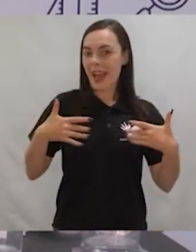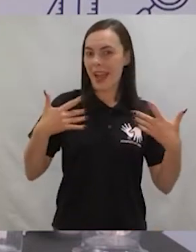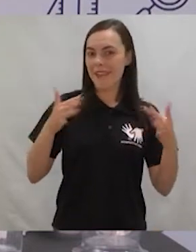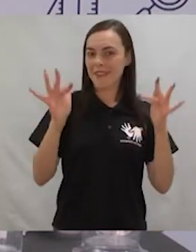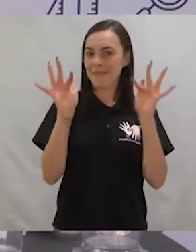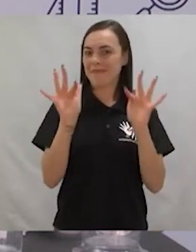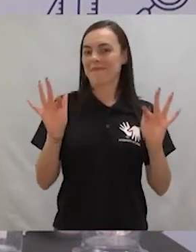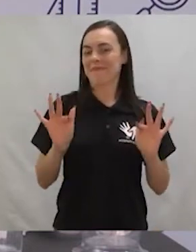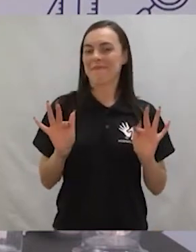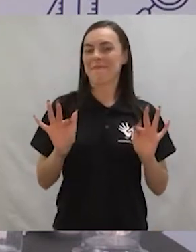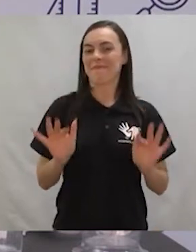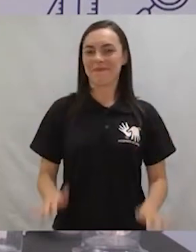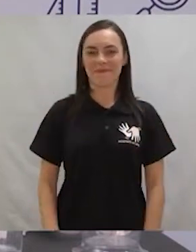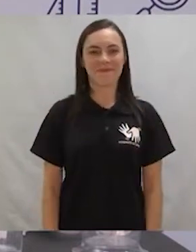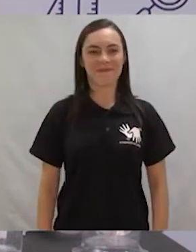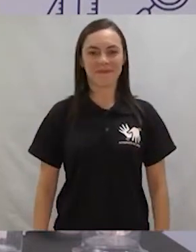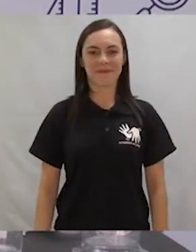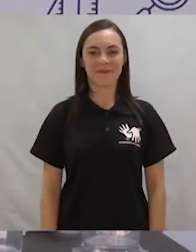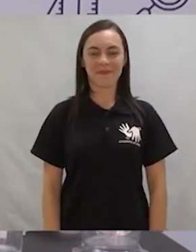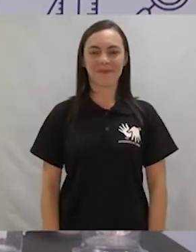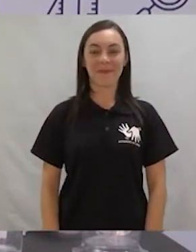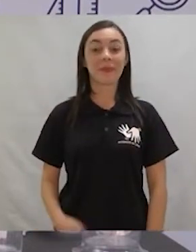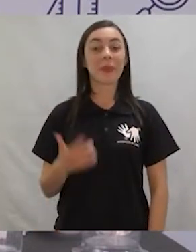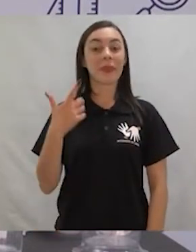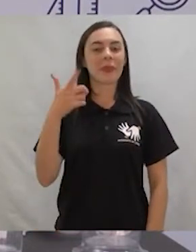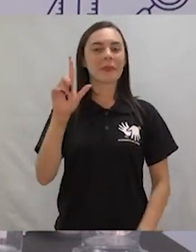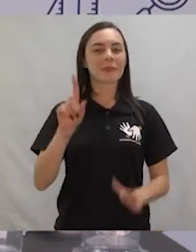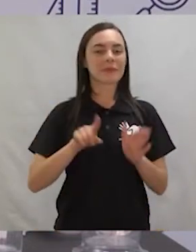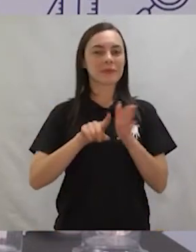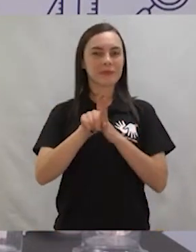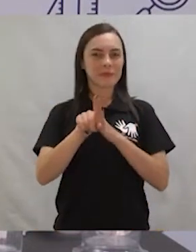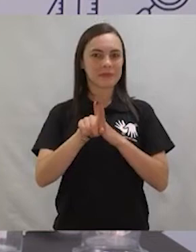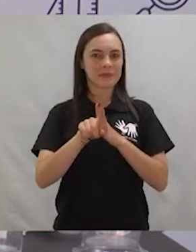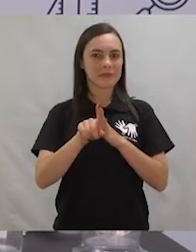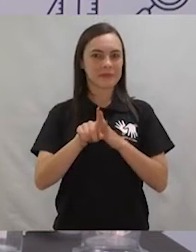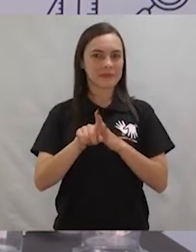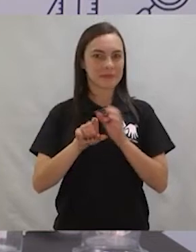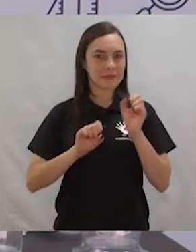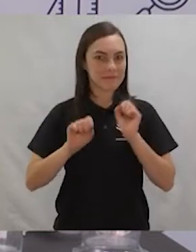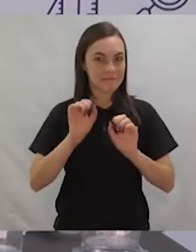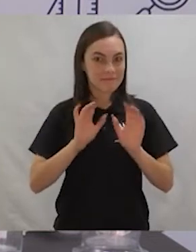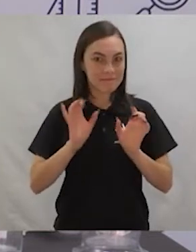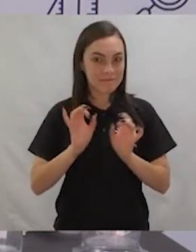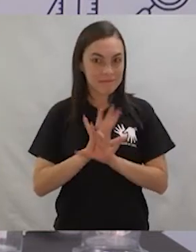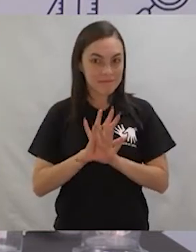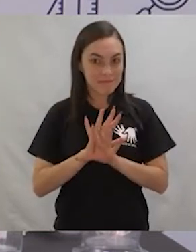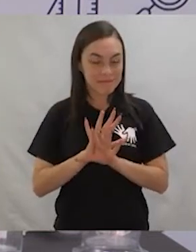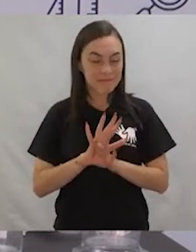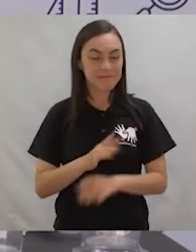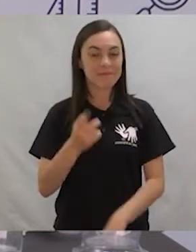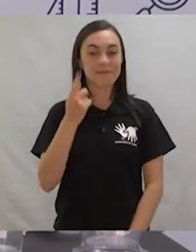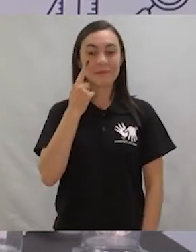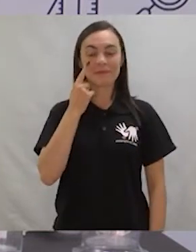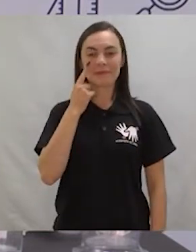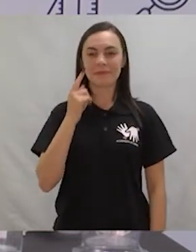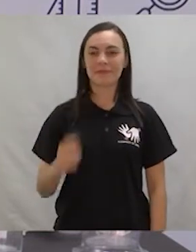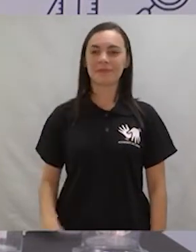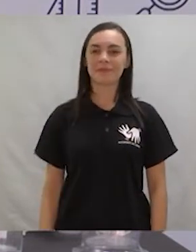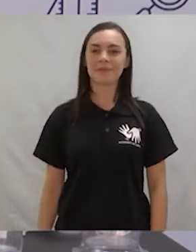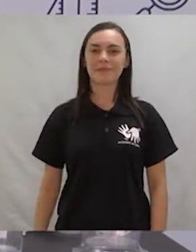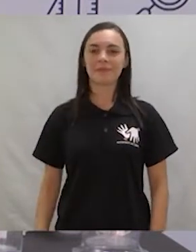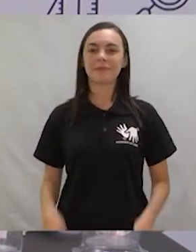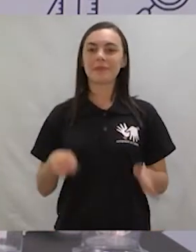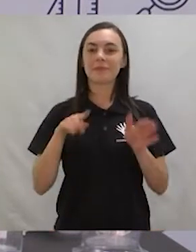estava feliz. Vamos para a próxima? Estão preparados? Vamos lá então.